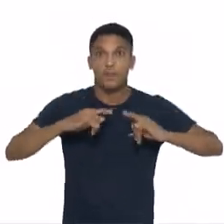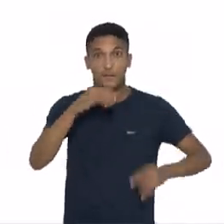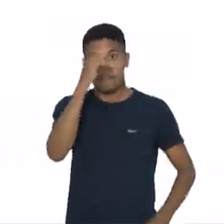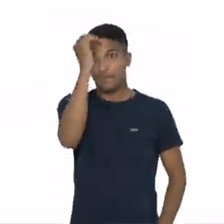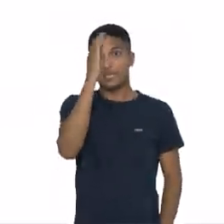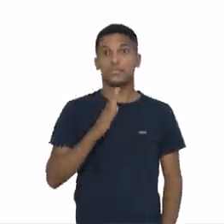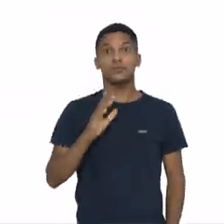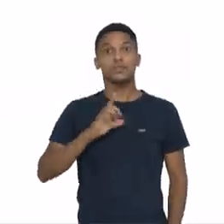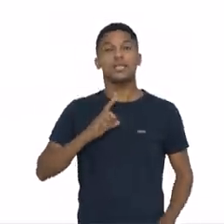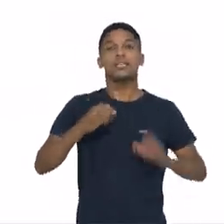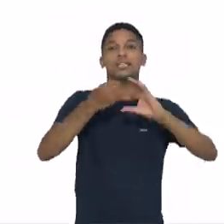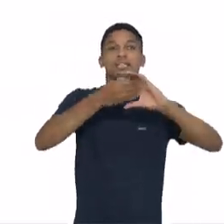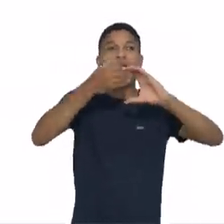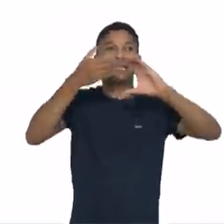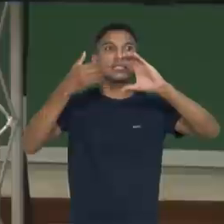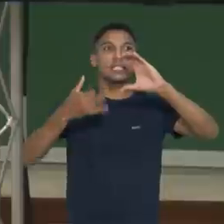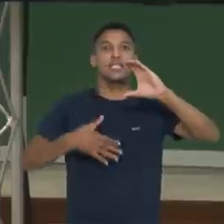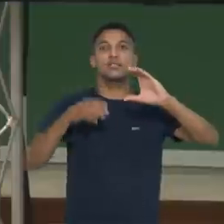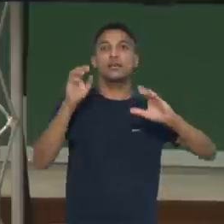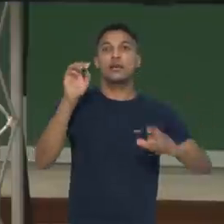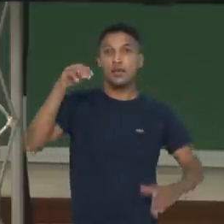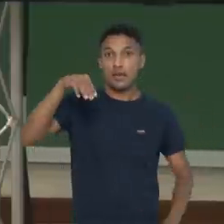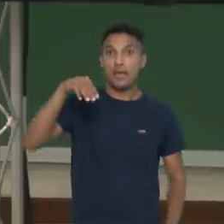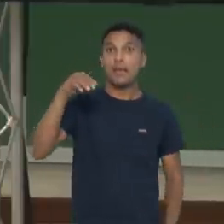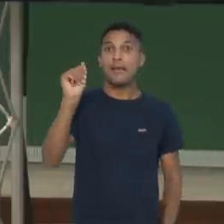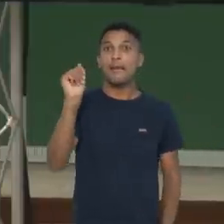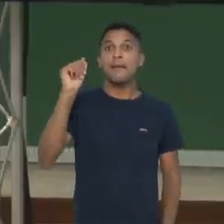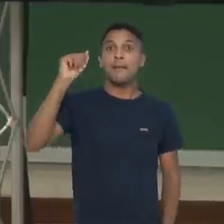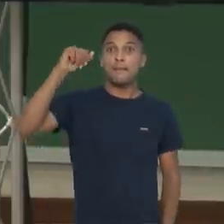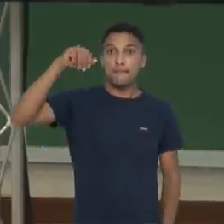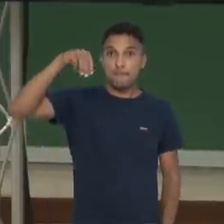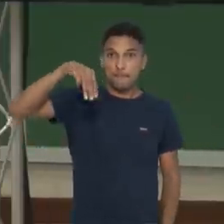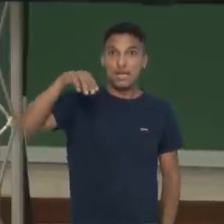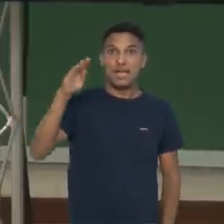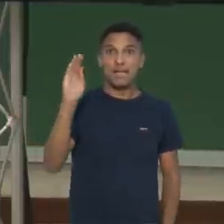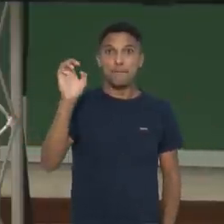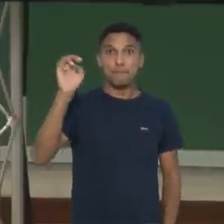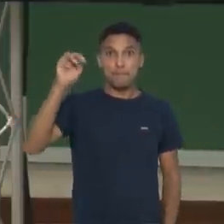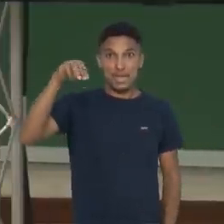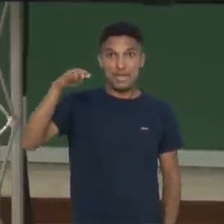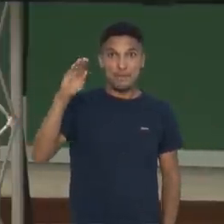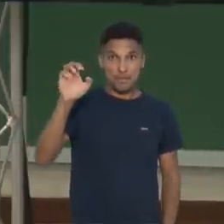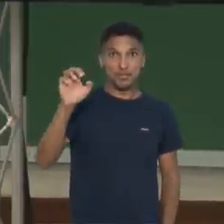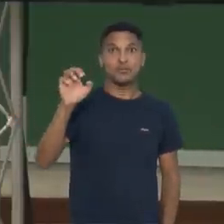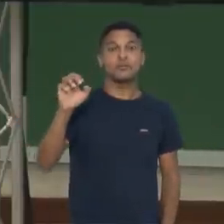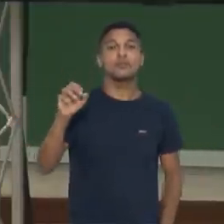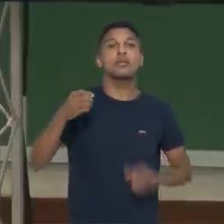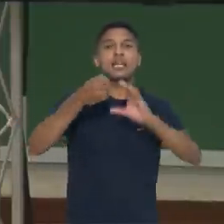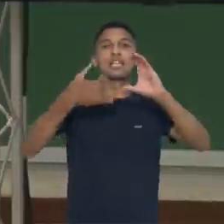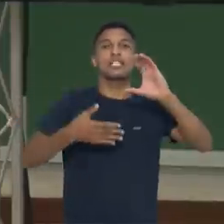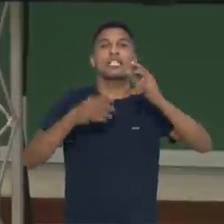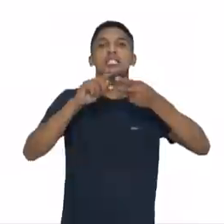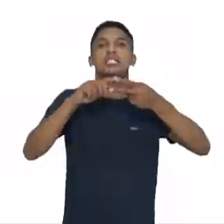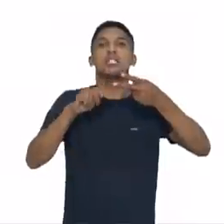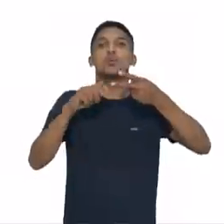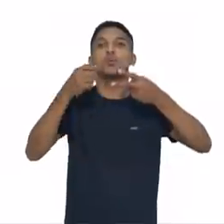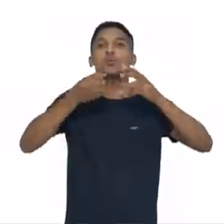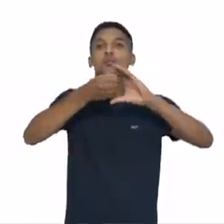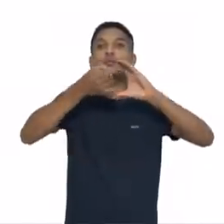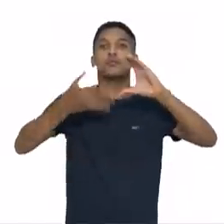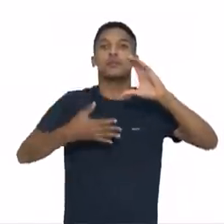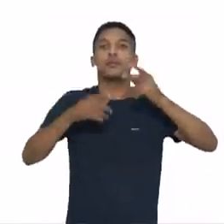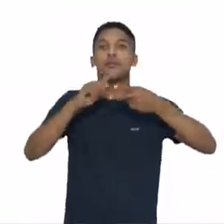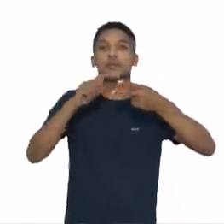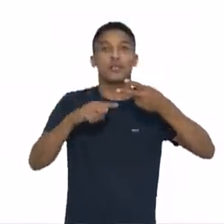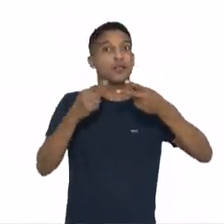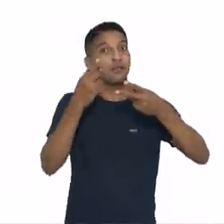influências. Quais são elas? Vocês lembram? A prof falou aqui, né? Então vamos lá. Se não lembra, a gente já vai descobrir juntos. Opção, né?